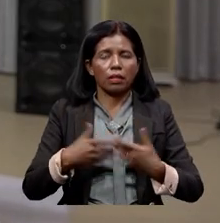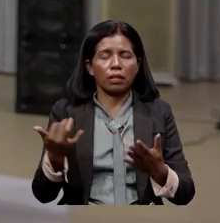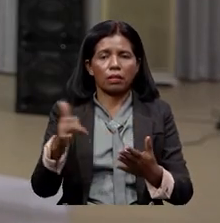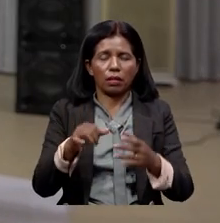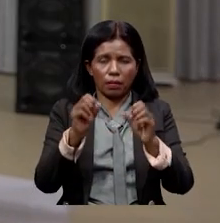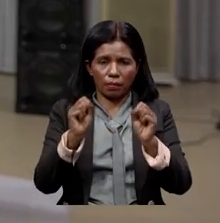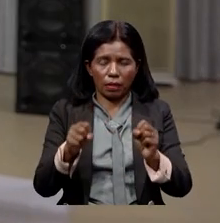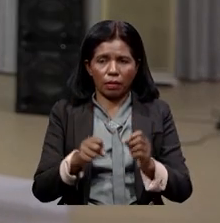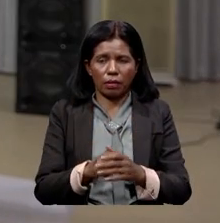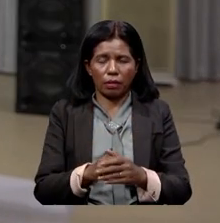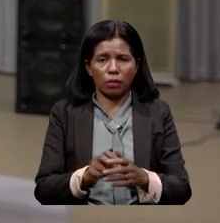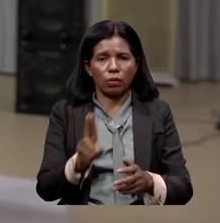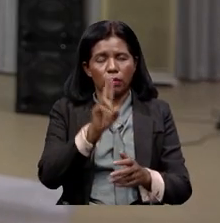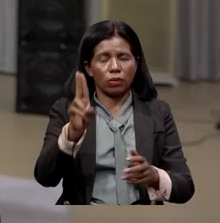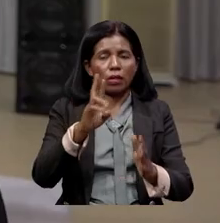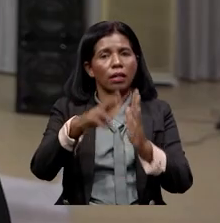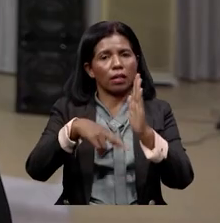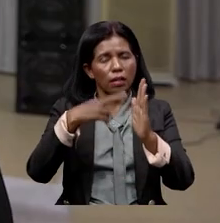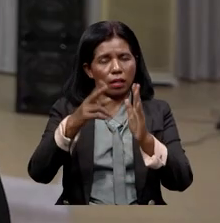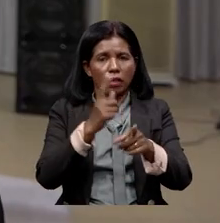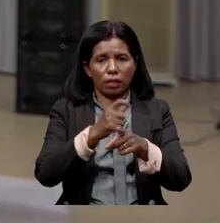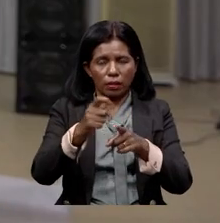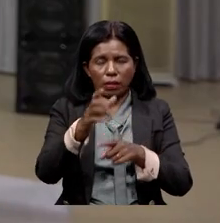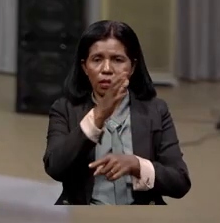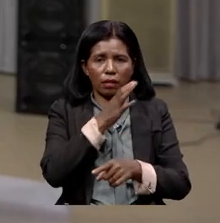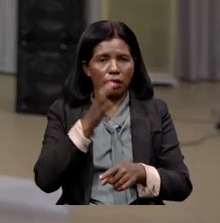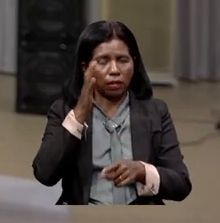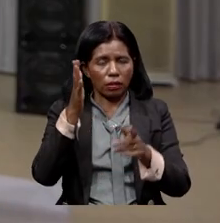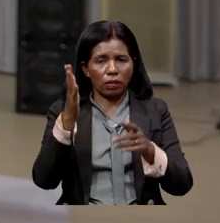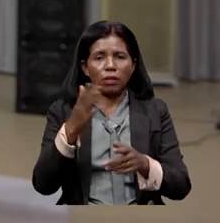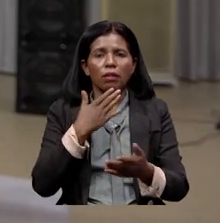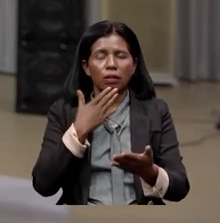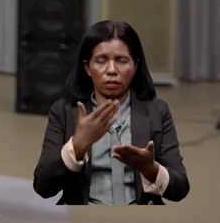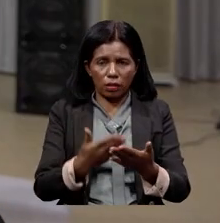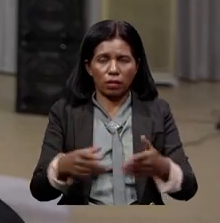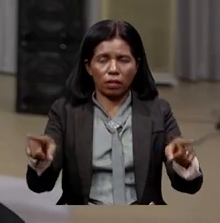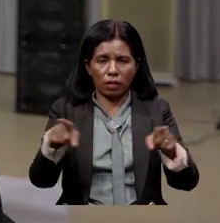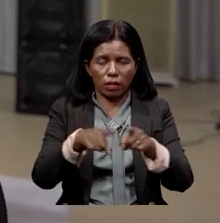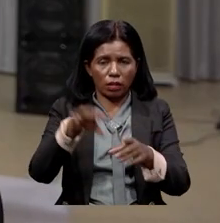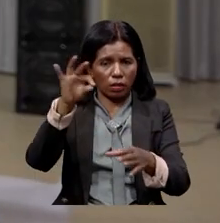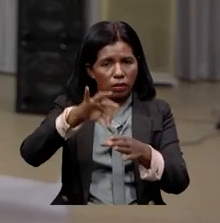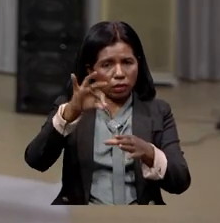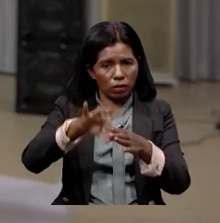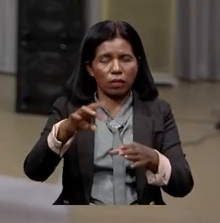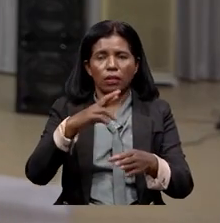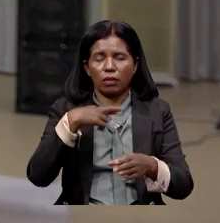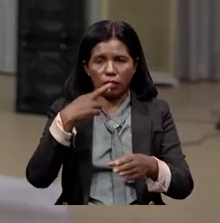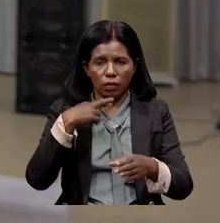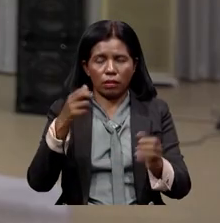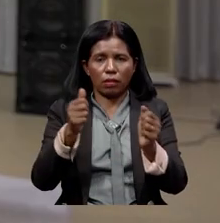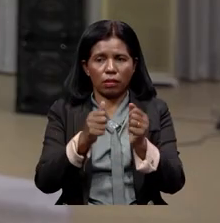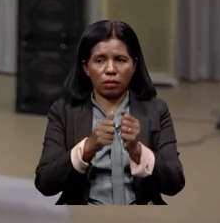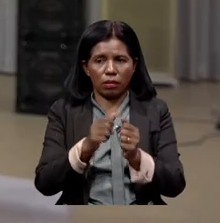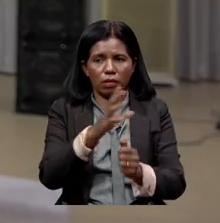aplica método ka prática agricultura dia canessa kuda hare nebe ho